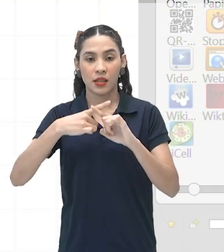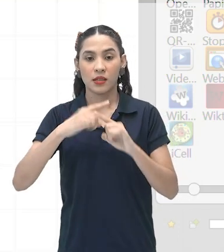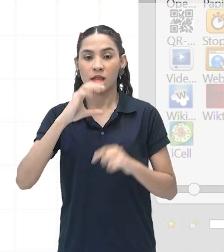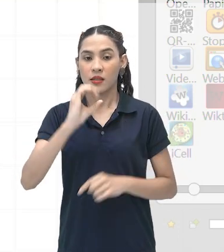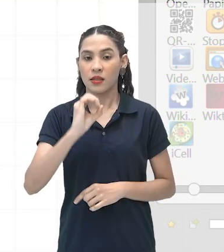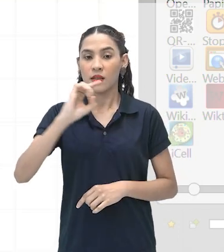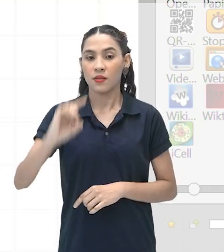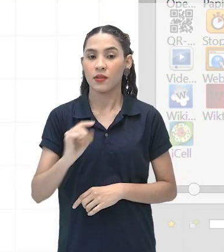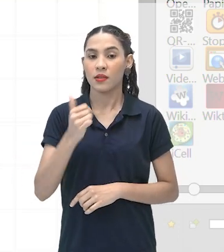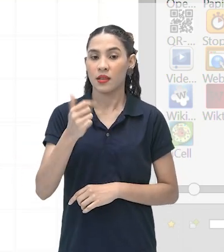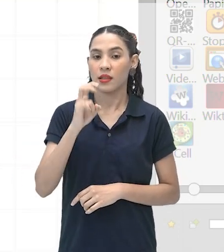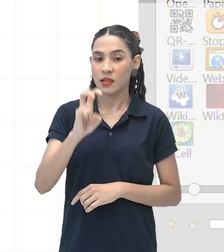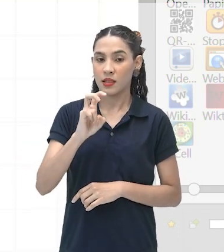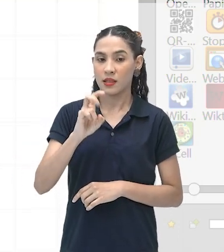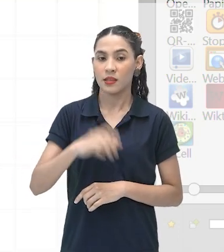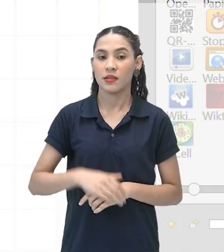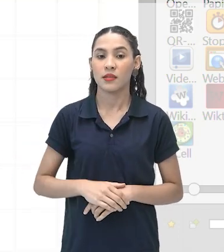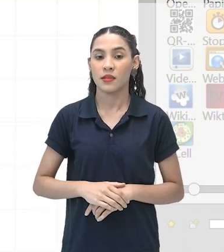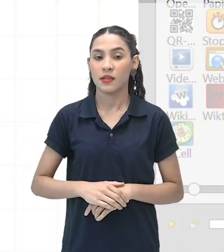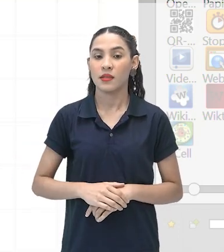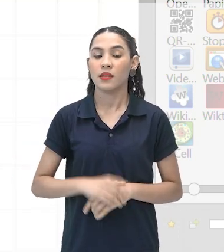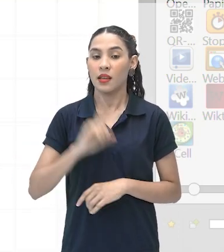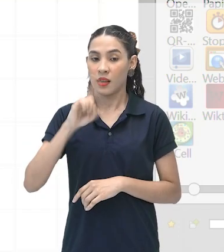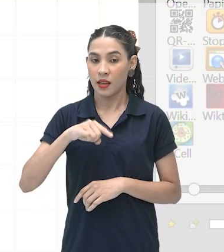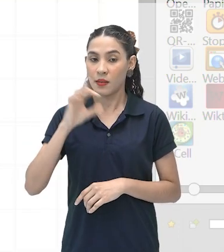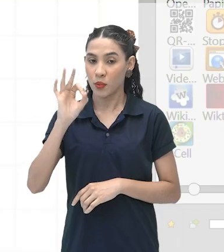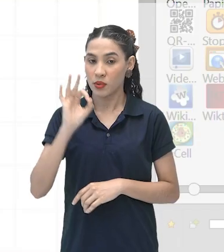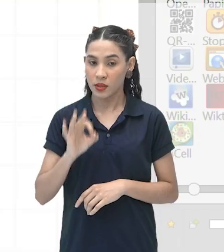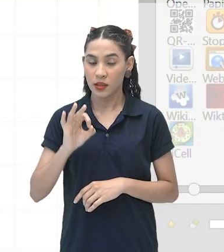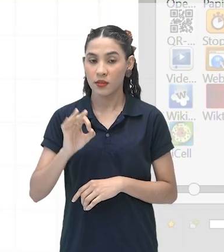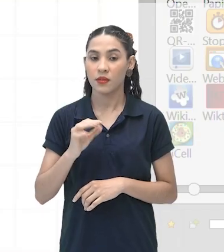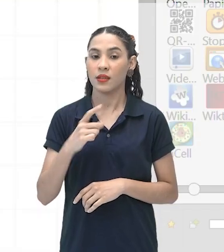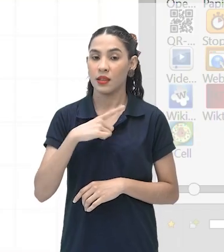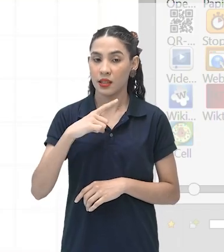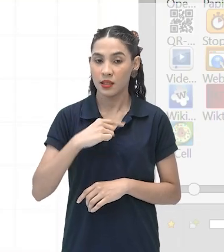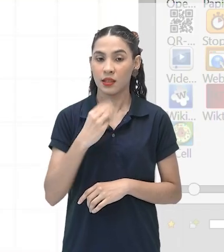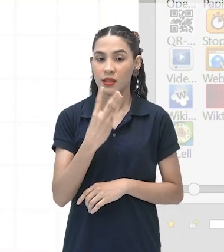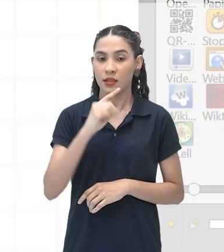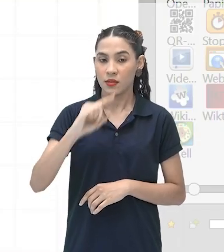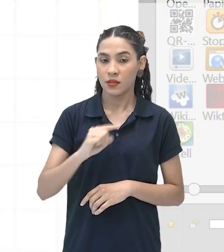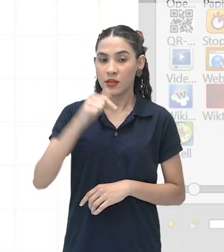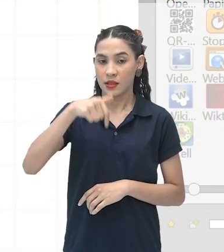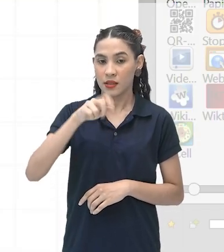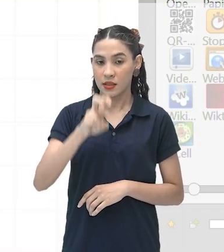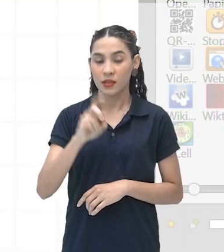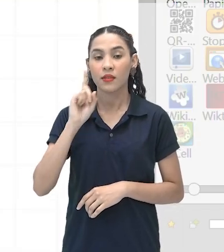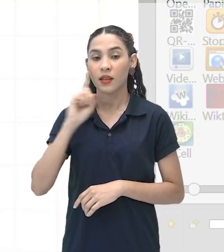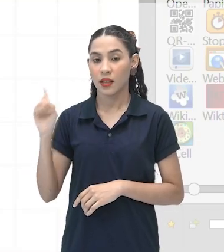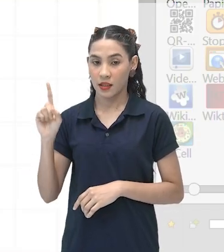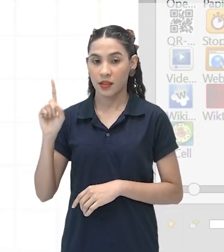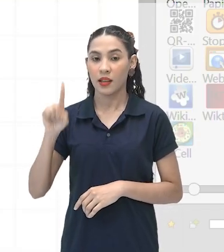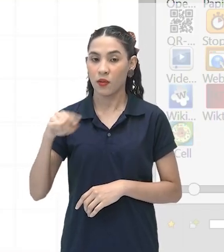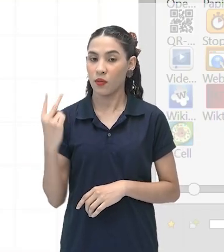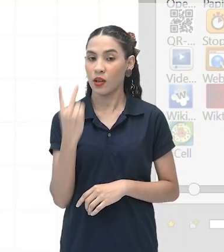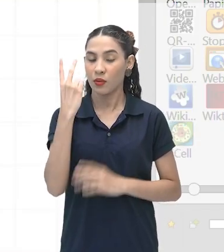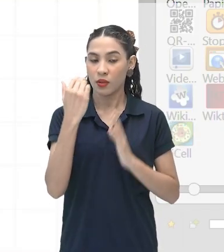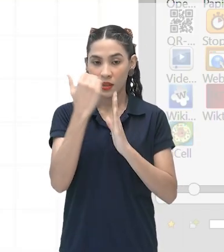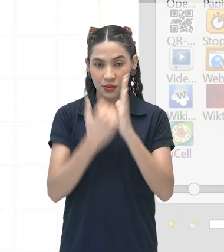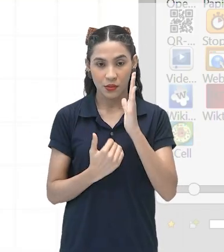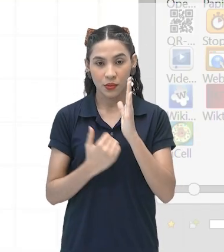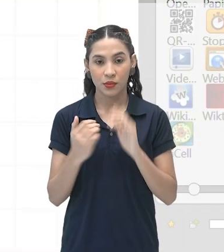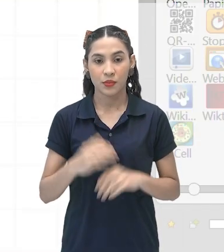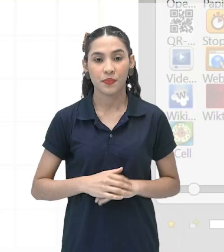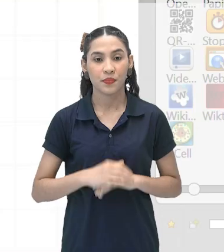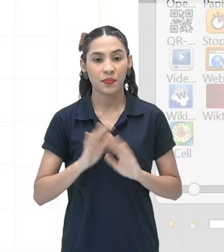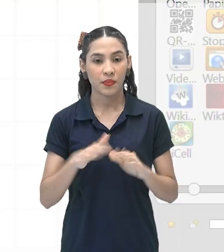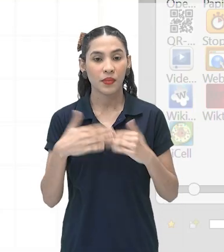vezes 0,15, que é 15%. Nós temos aqui R$ 3,75. Esse é o valor do